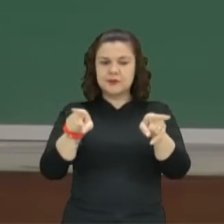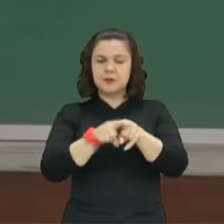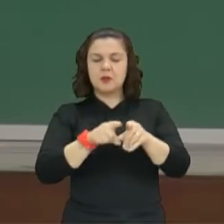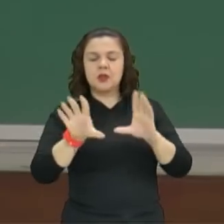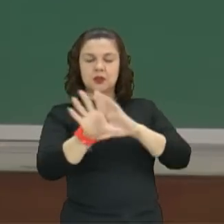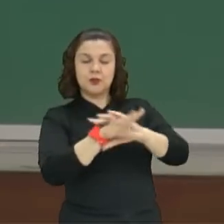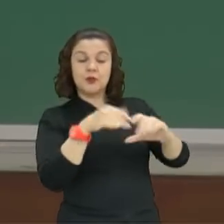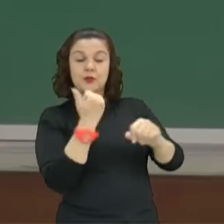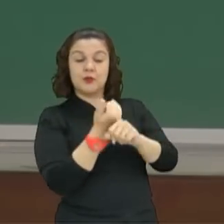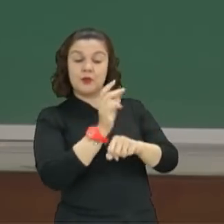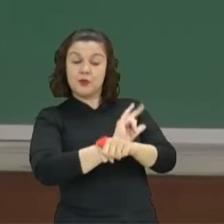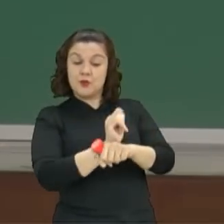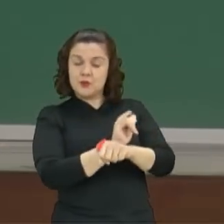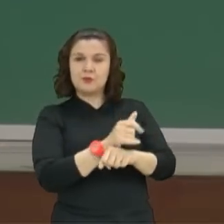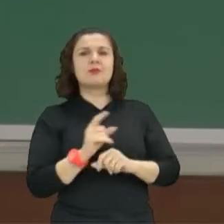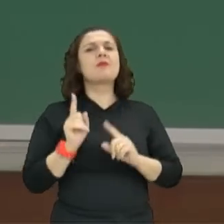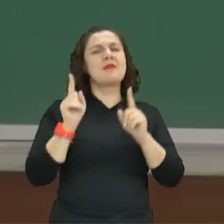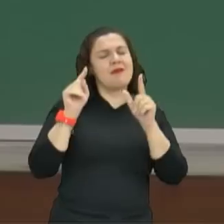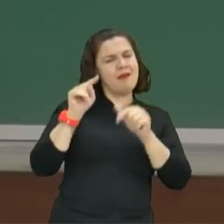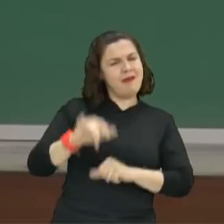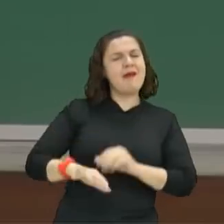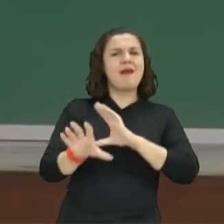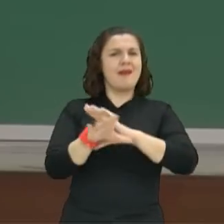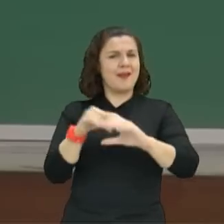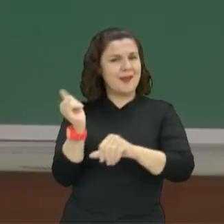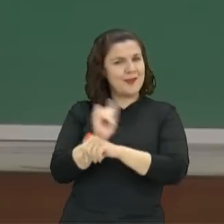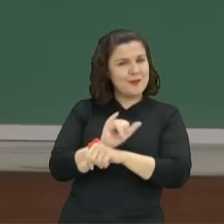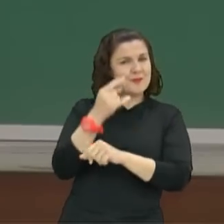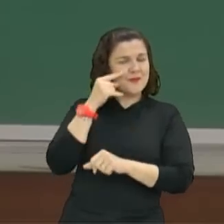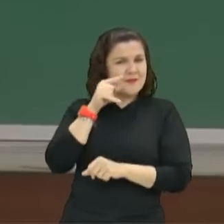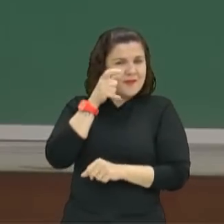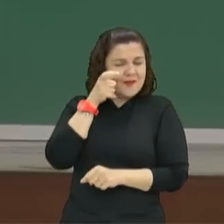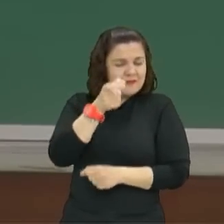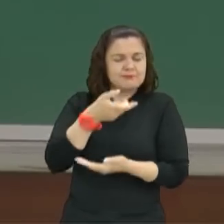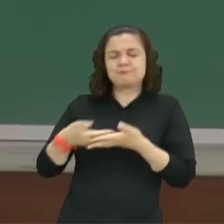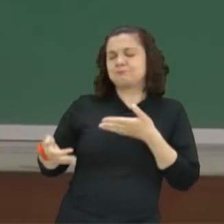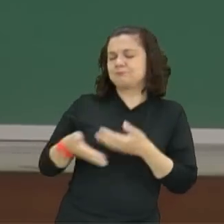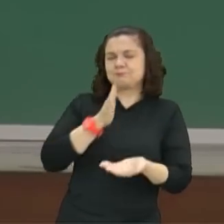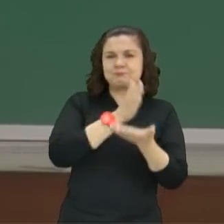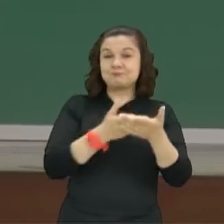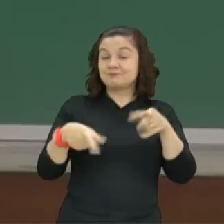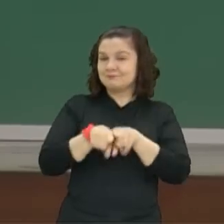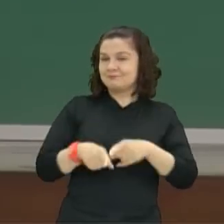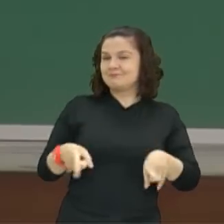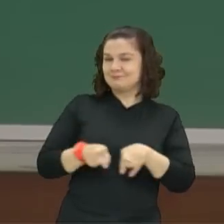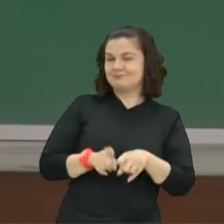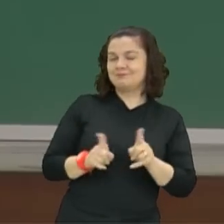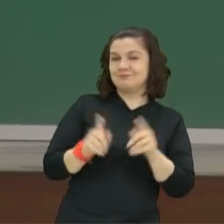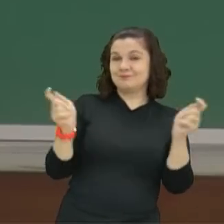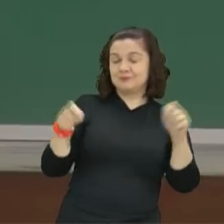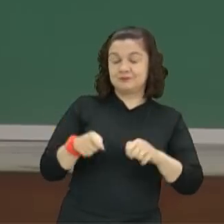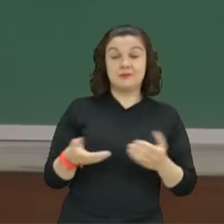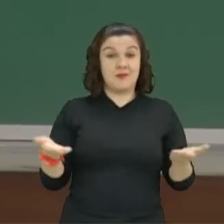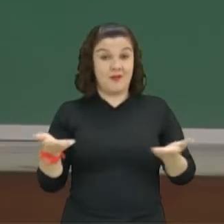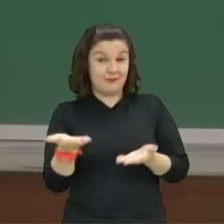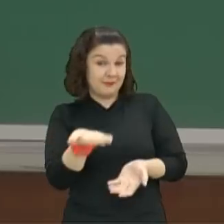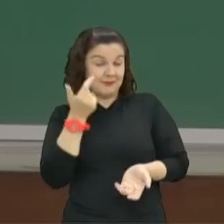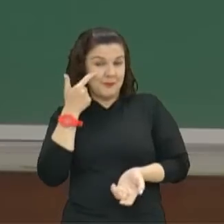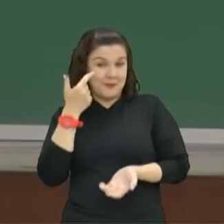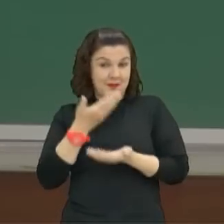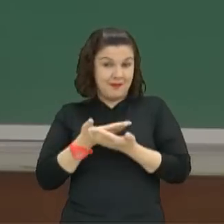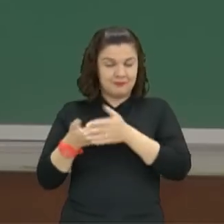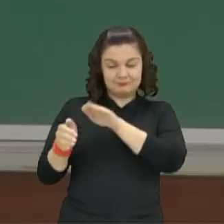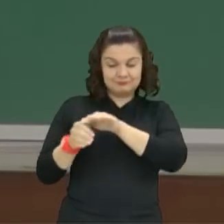estarão disponíveis no YouTube, lá no YouTube, que você vai poder ver quantas vezes você quiser, legal, né? Vamos para a nossa aula? Vamos